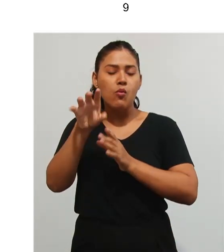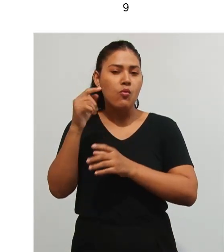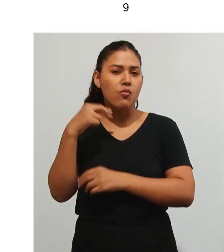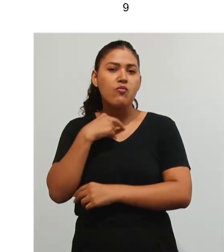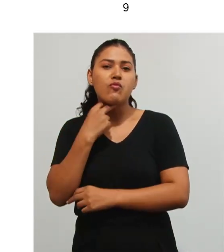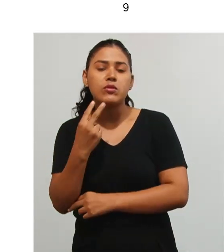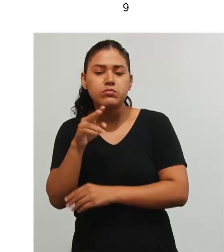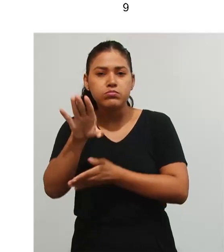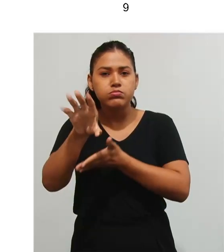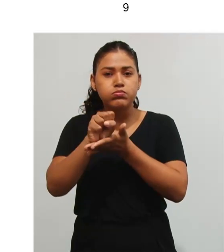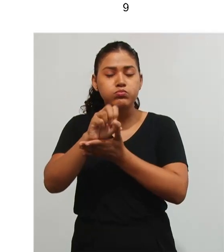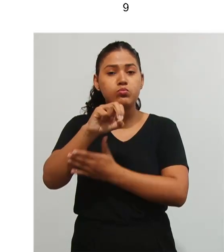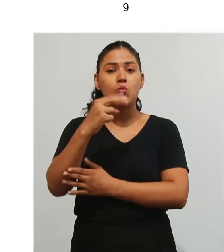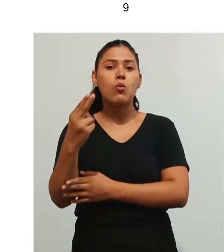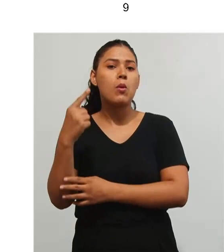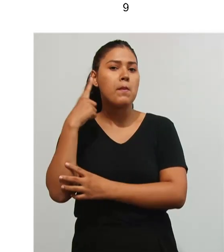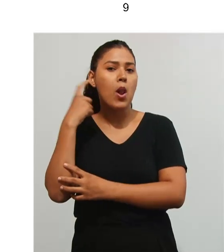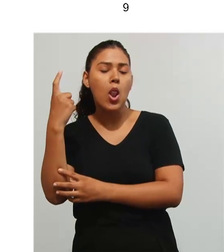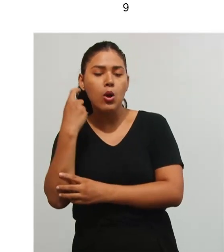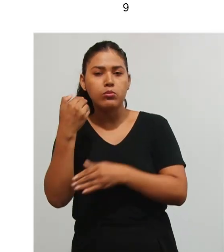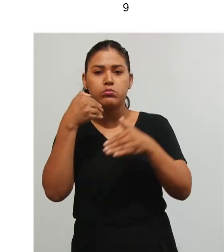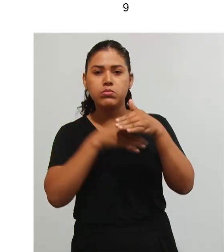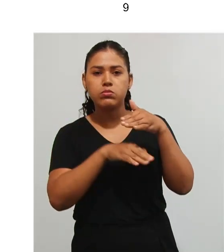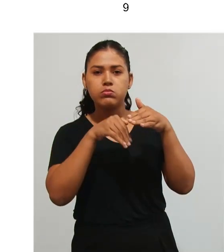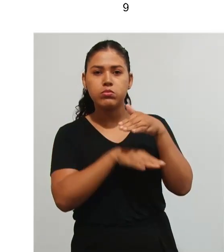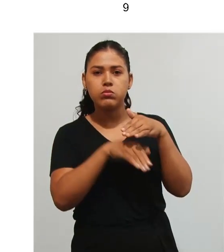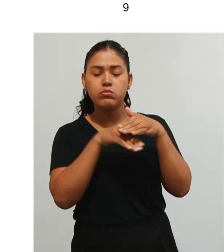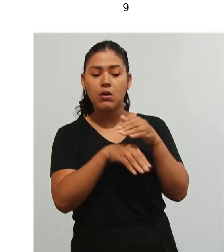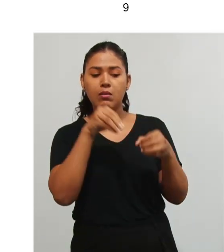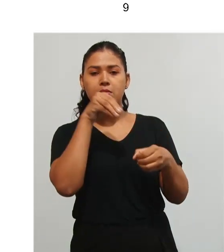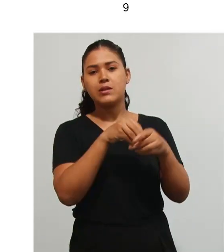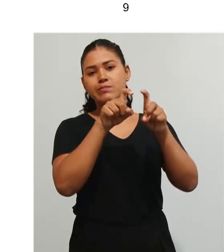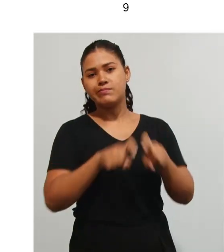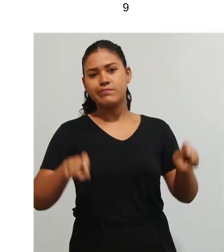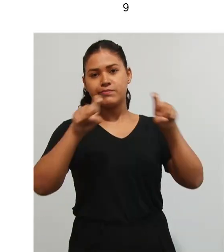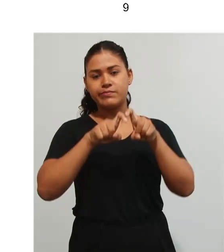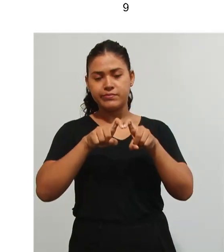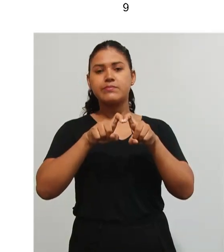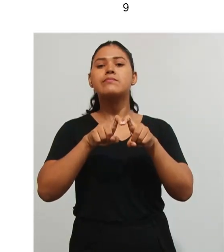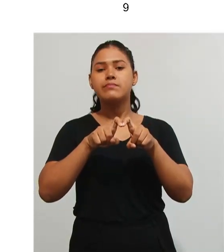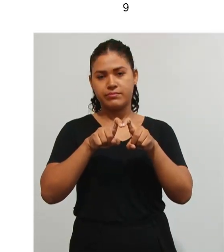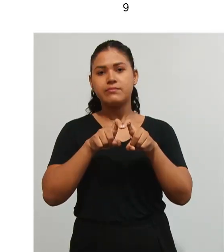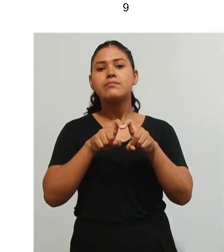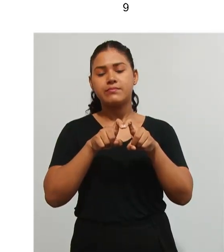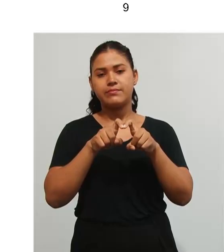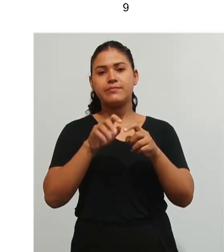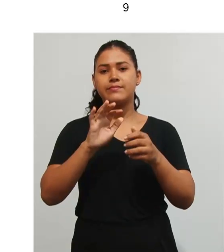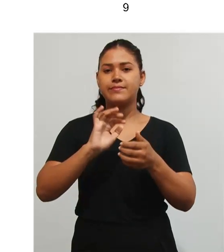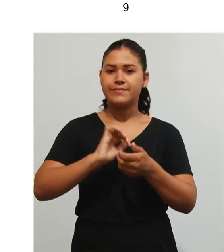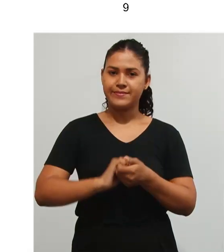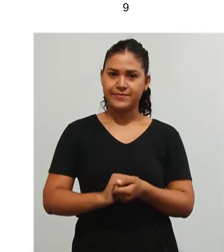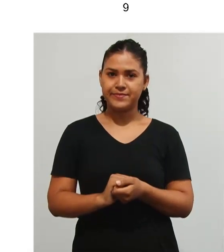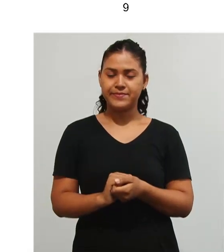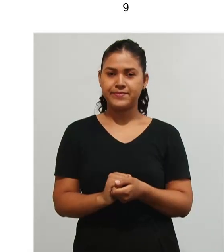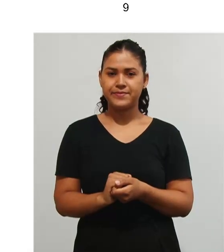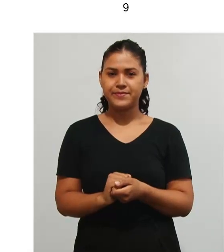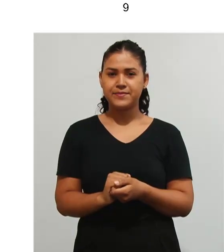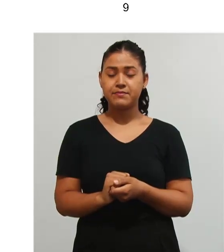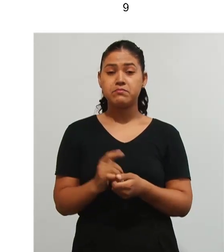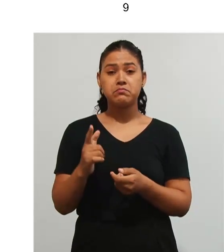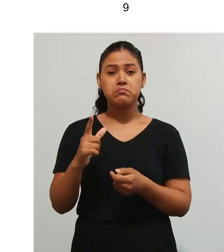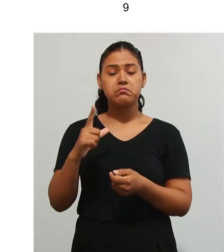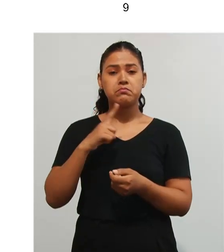de um ambiente para trazer essas informações, esses elementos para dentro do computador, ok? E